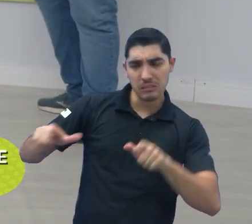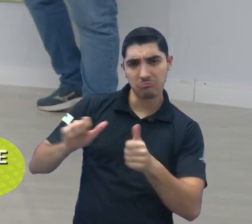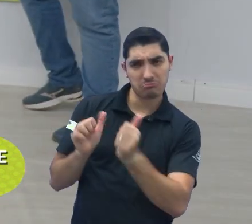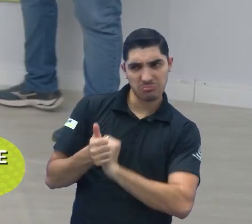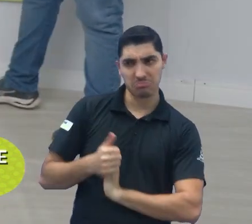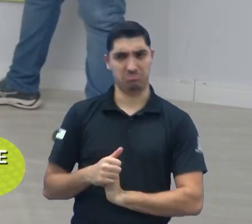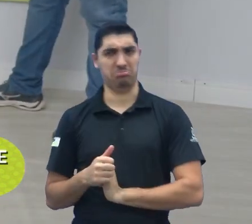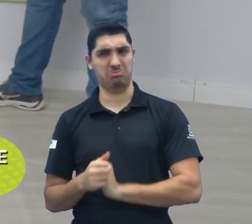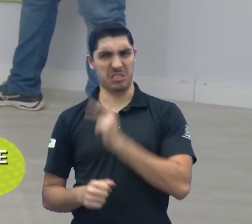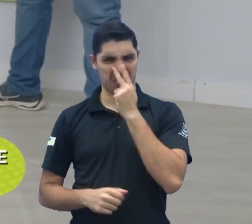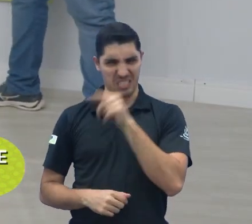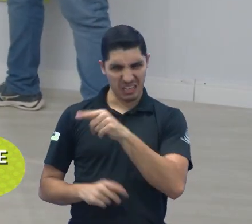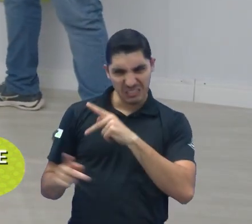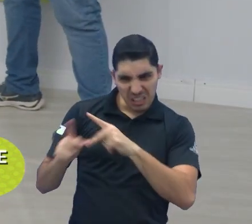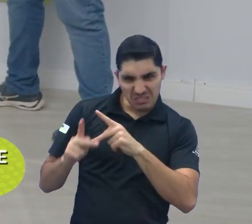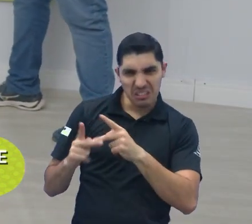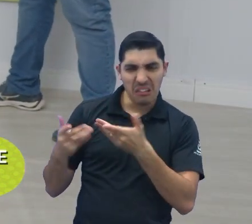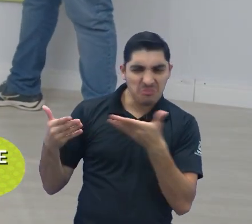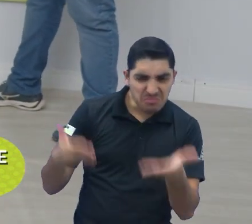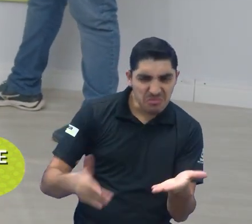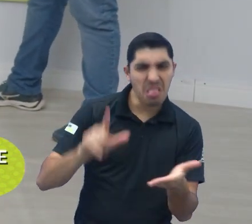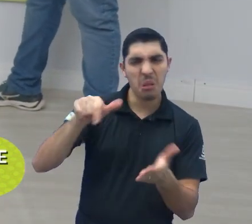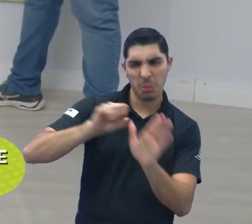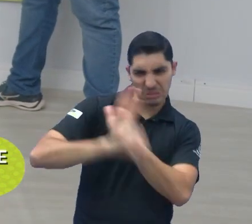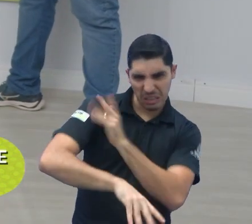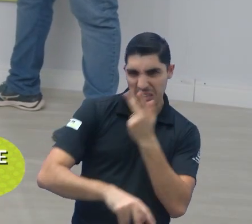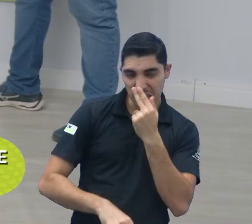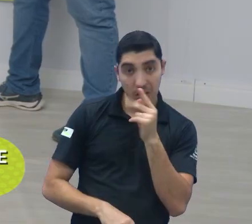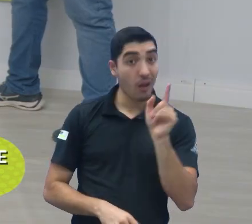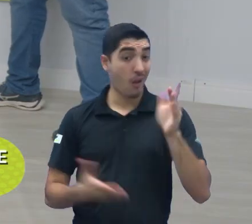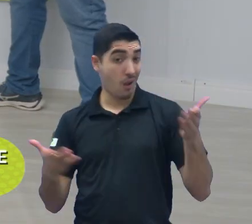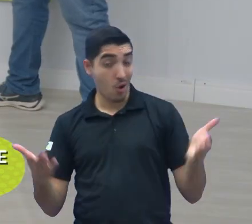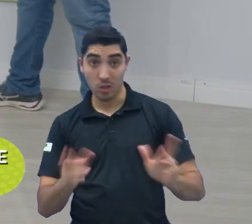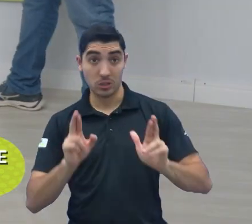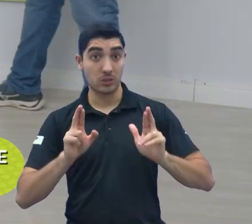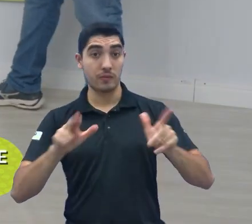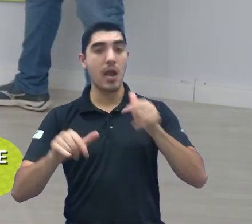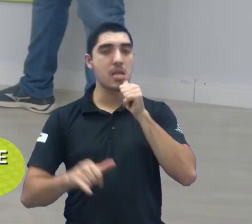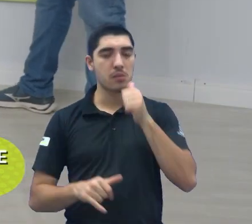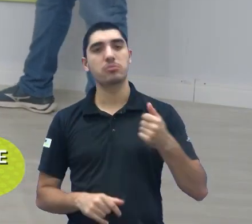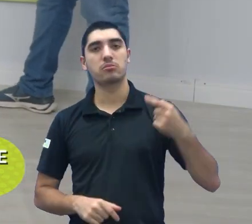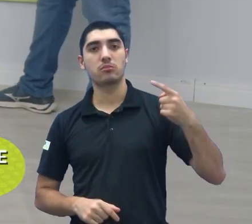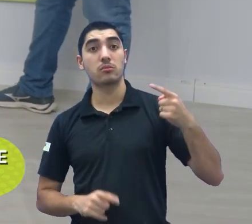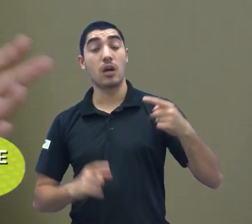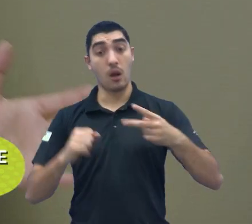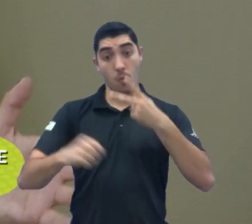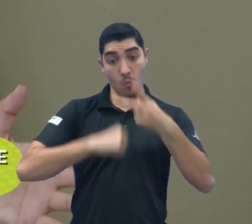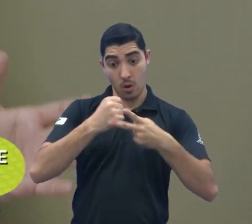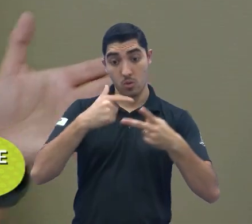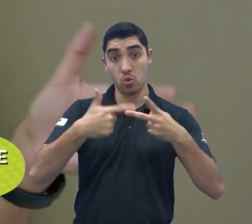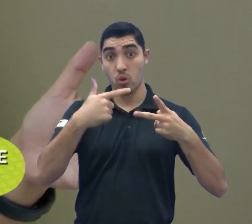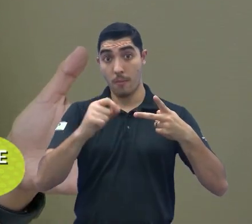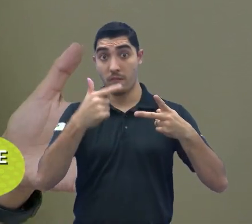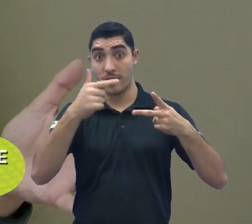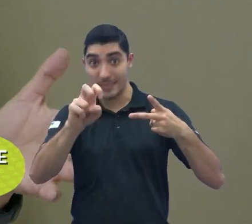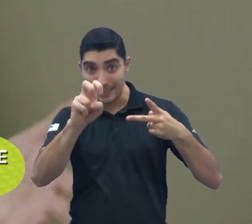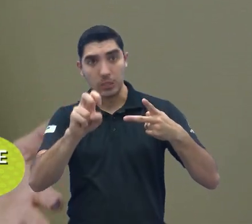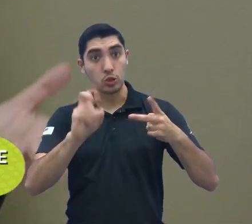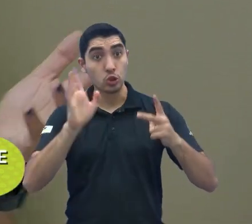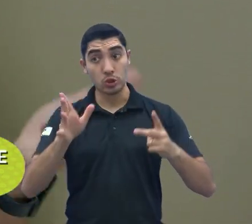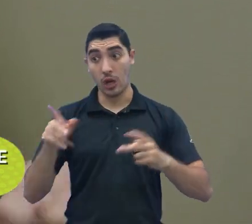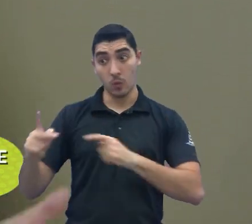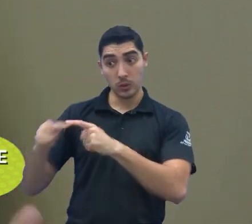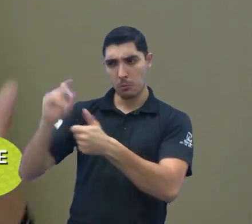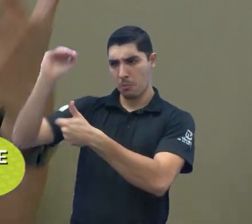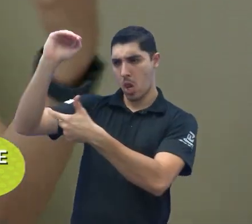para sair, entrando para ficar? Então, é diferente. Aí você vem de um terceiro lugar 2025, o mercado ele já está mais aberto. As atletas